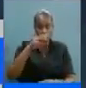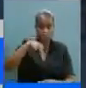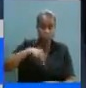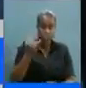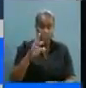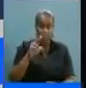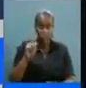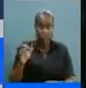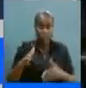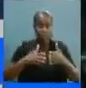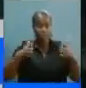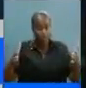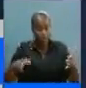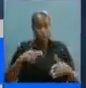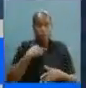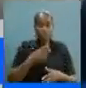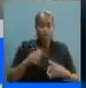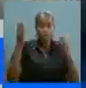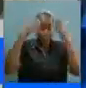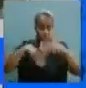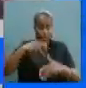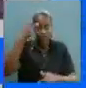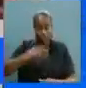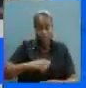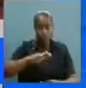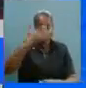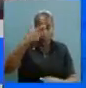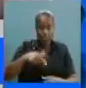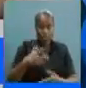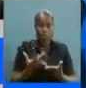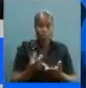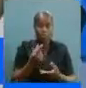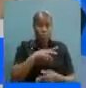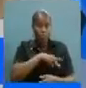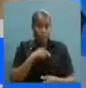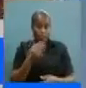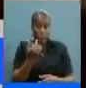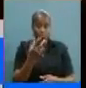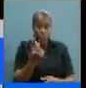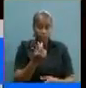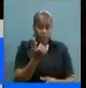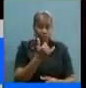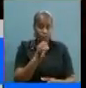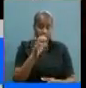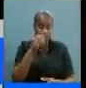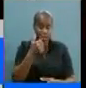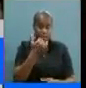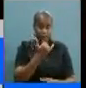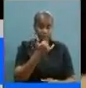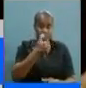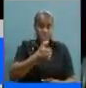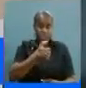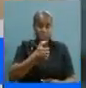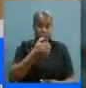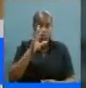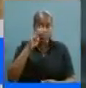a melhor voz da noite. Ficou no primeiro lugar e coube-lhe um prémio monetário no valor de 25 mil escudos. Interpretou em duo com